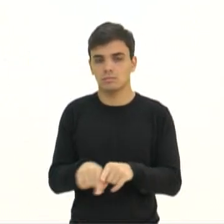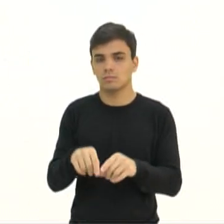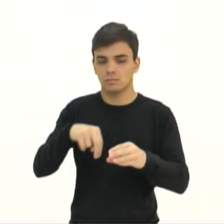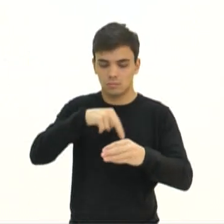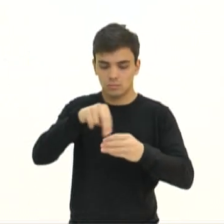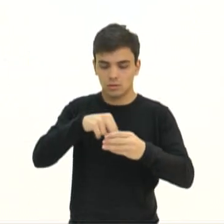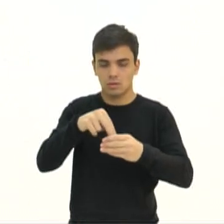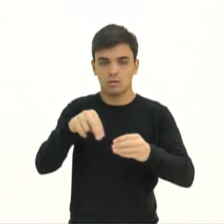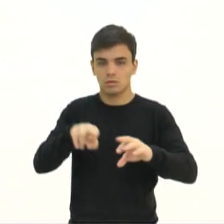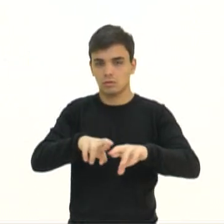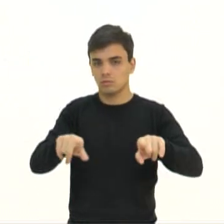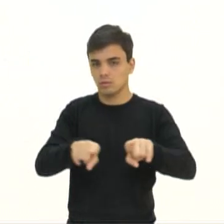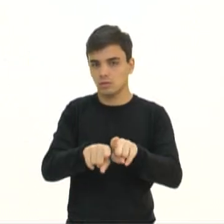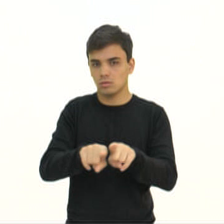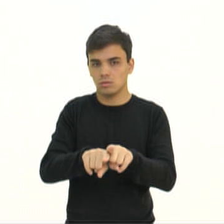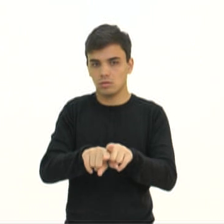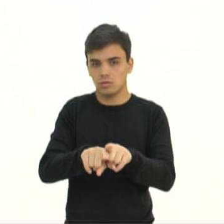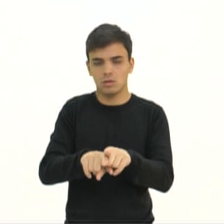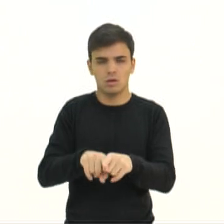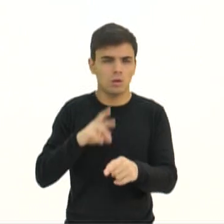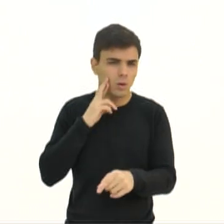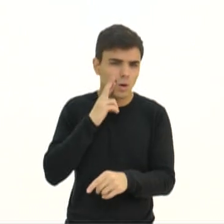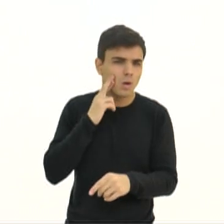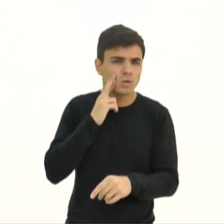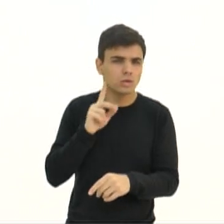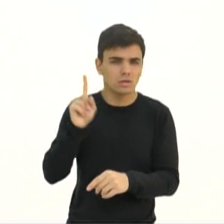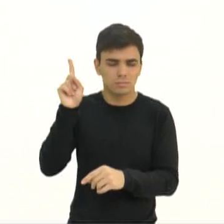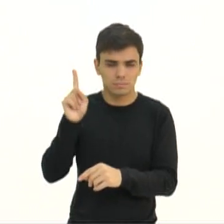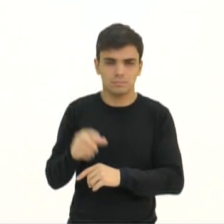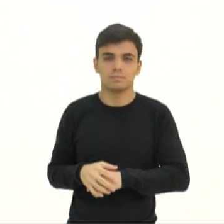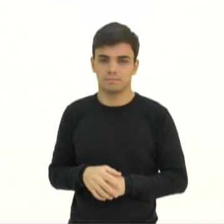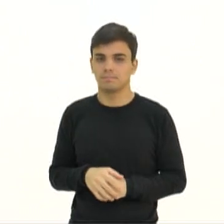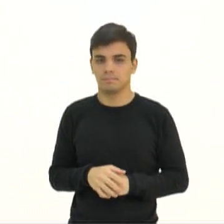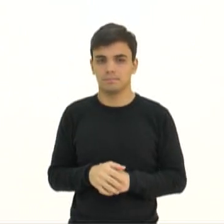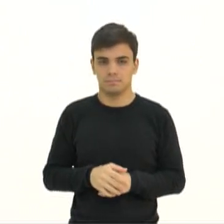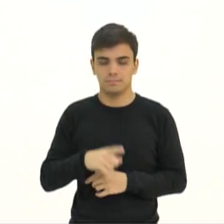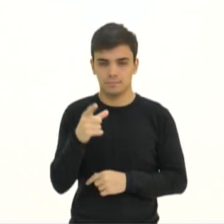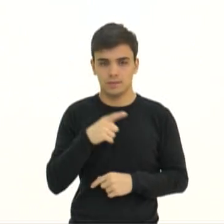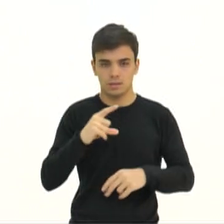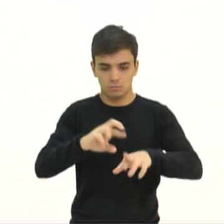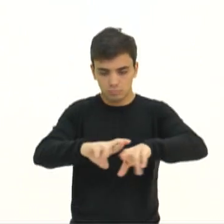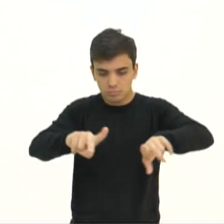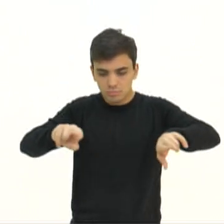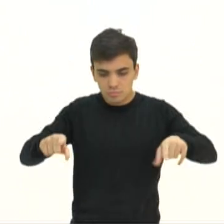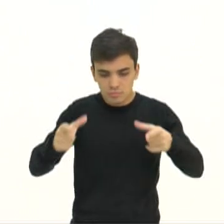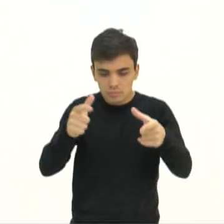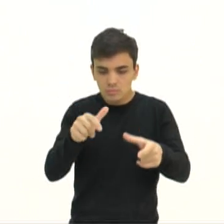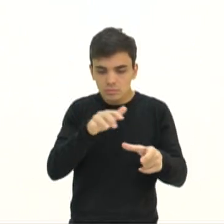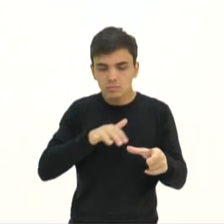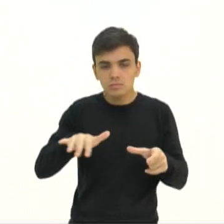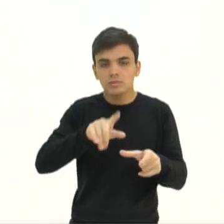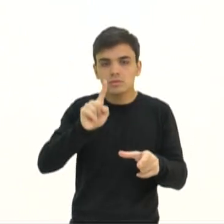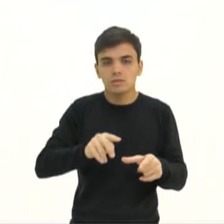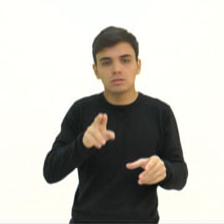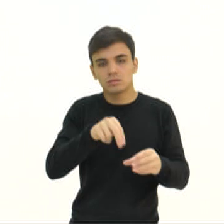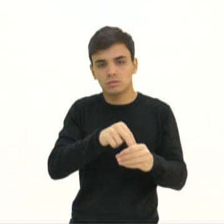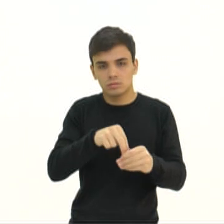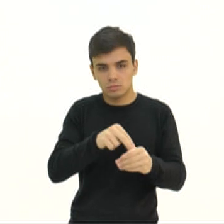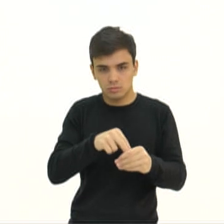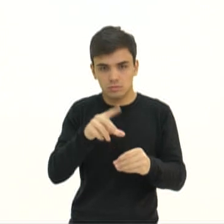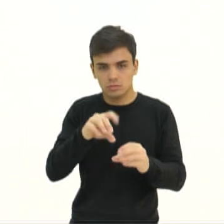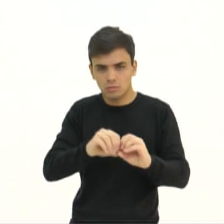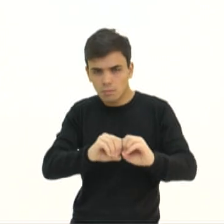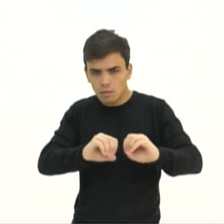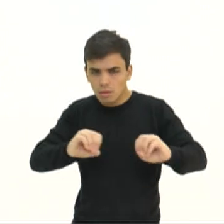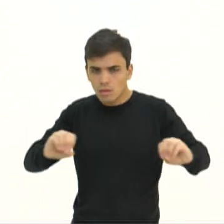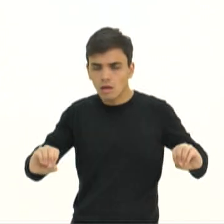são esses que estão em tom de um rosa aqui mais forte. Então, veja que nós temos várias áreas ali que já são núcleos de desertificação,